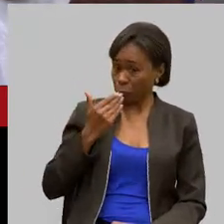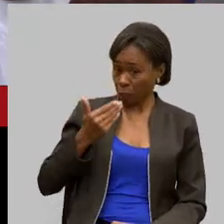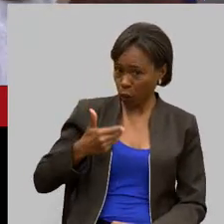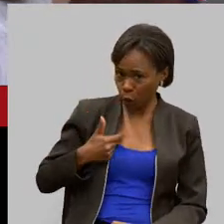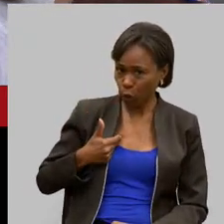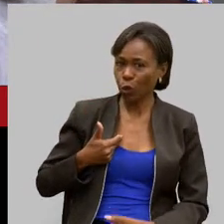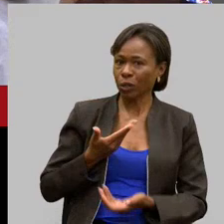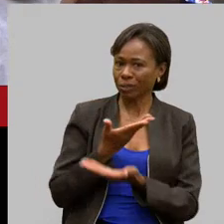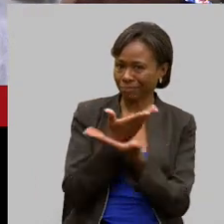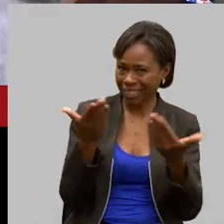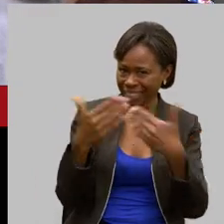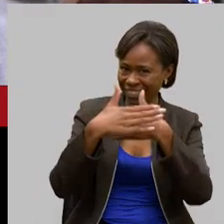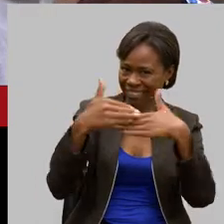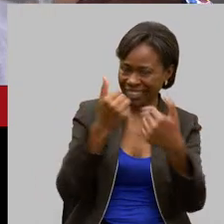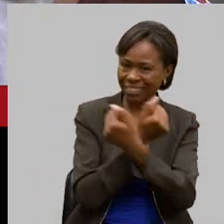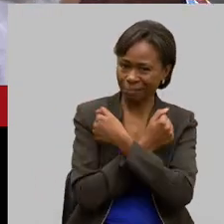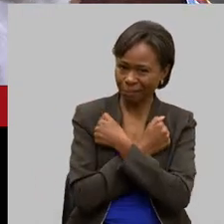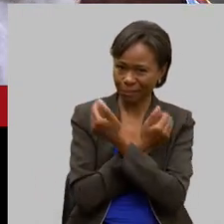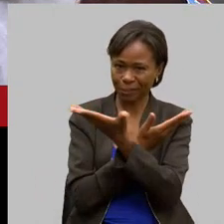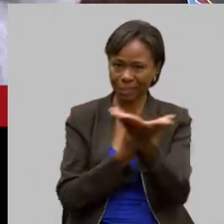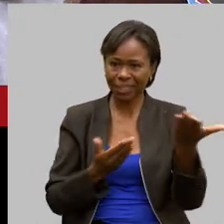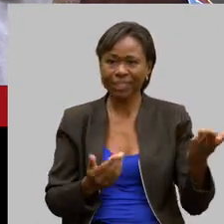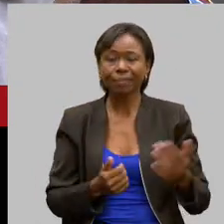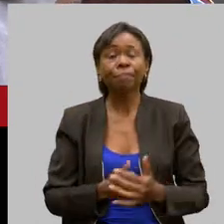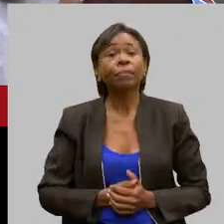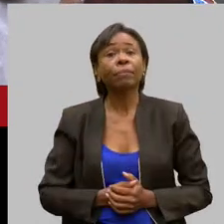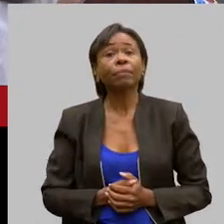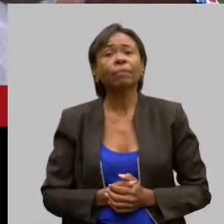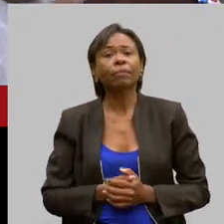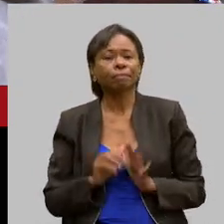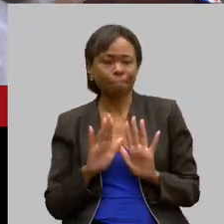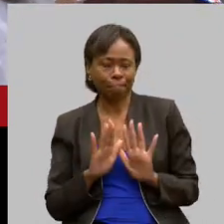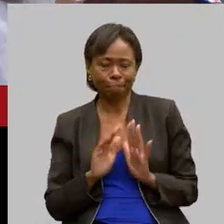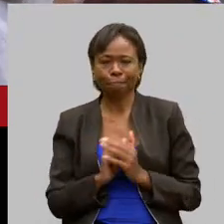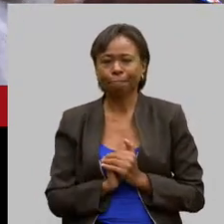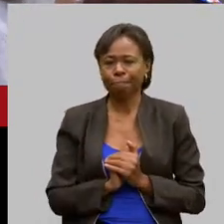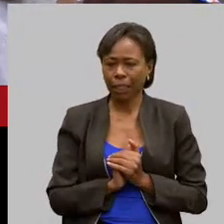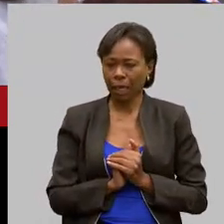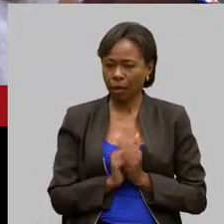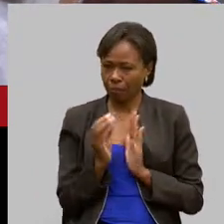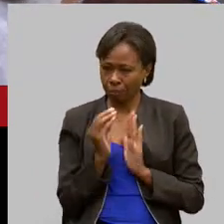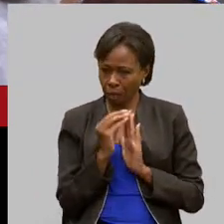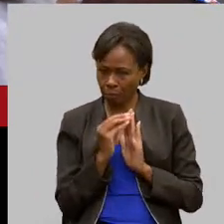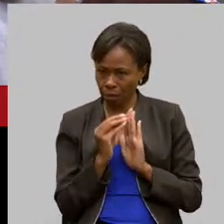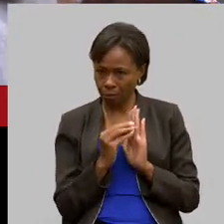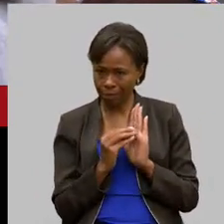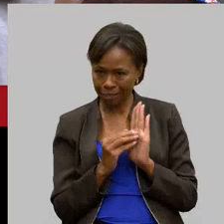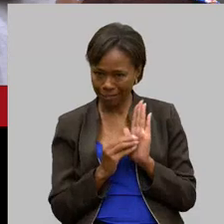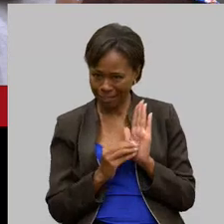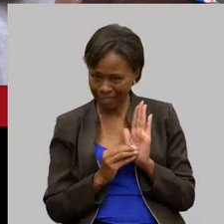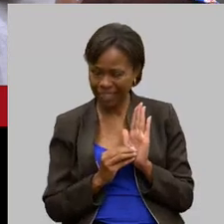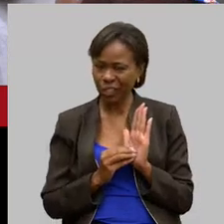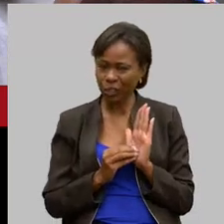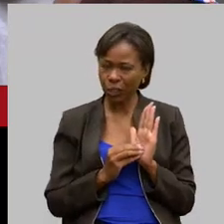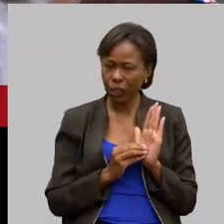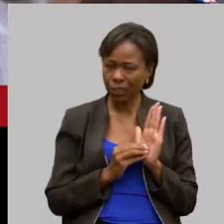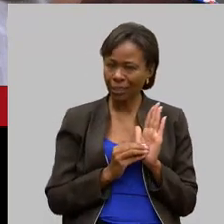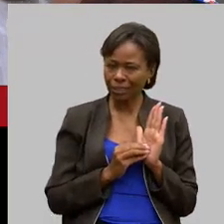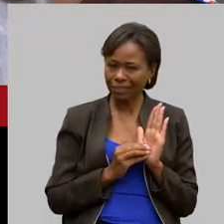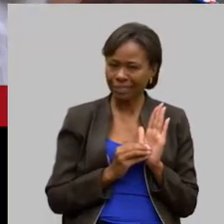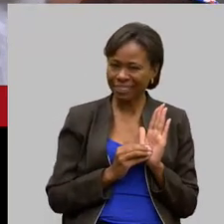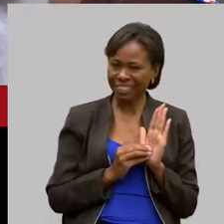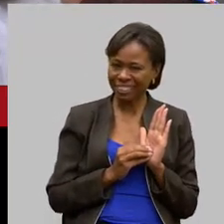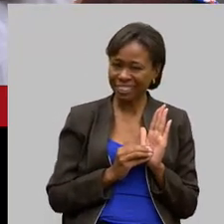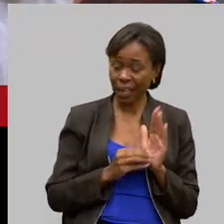esse carinho por você bom eu fiz algumas anotações né que no decorrer do dia a fome já vai batendo